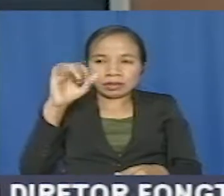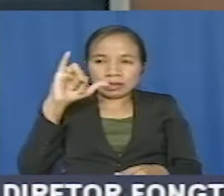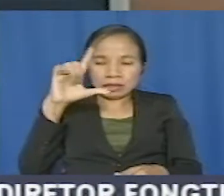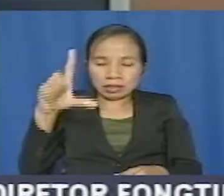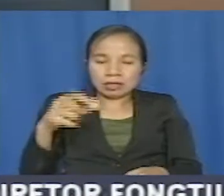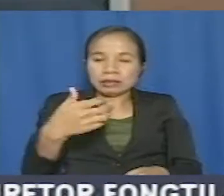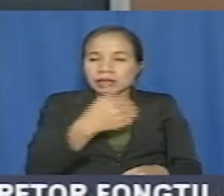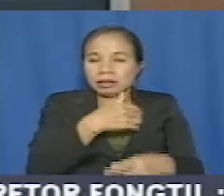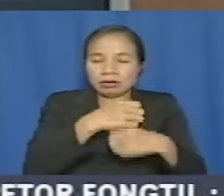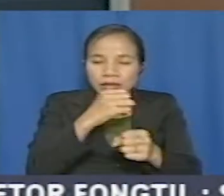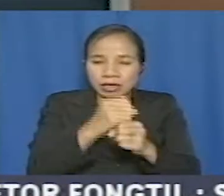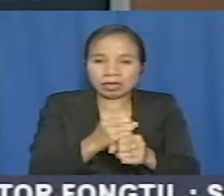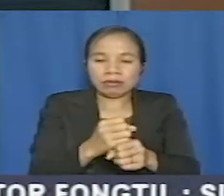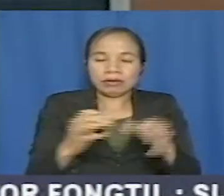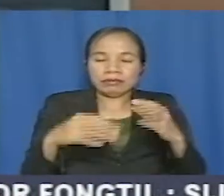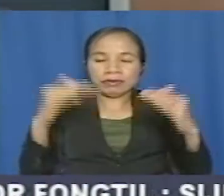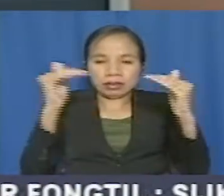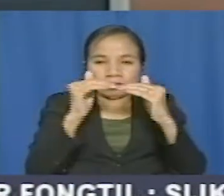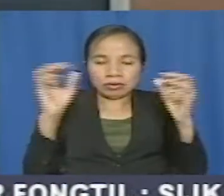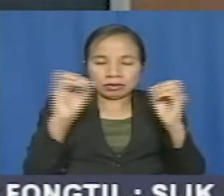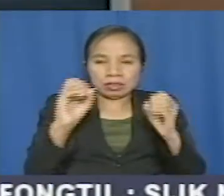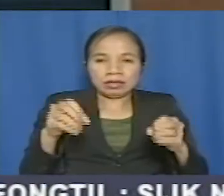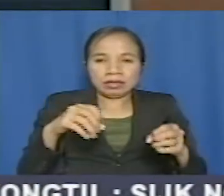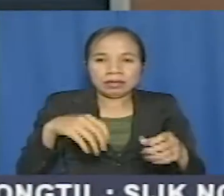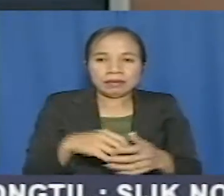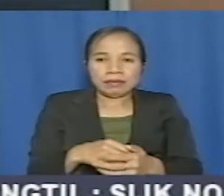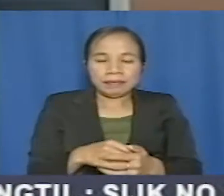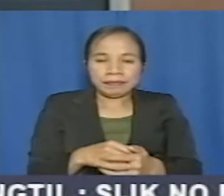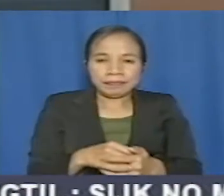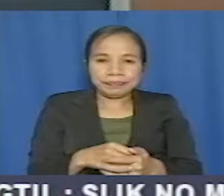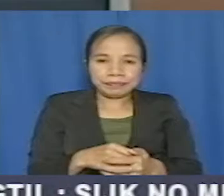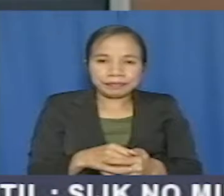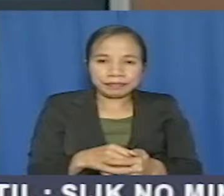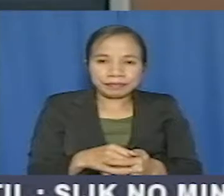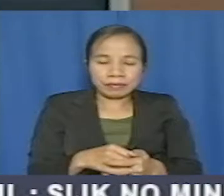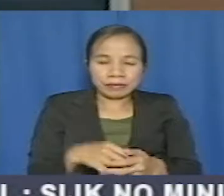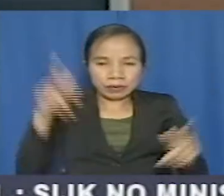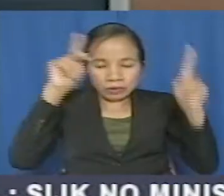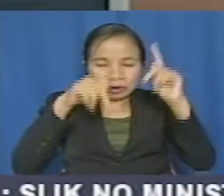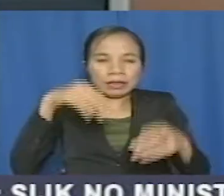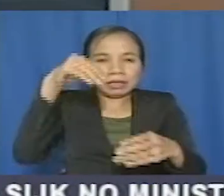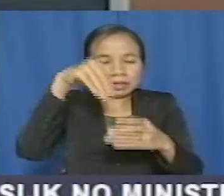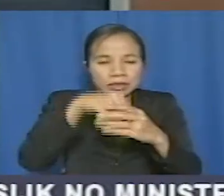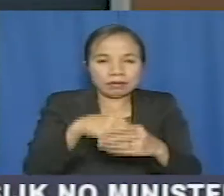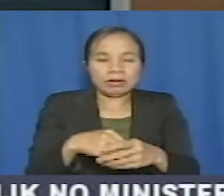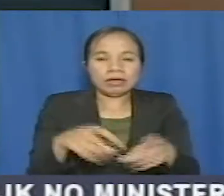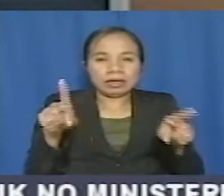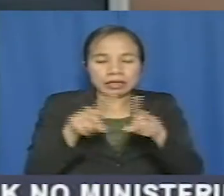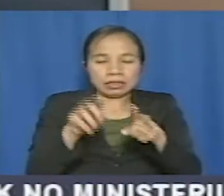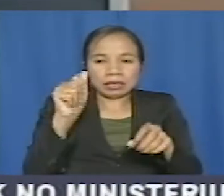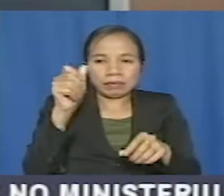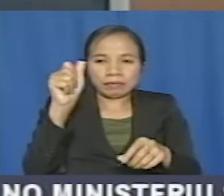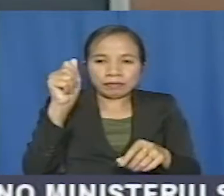lá, assunto ida, né? Tamba tinha no processo judicial, depois aportil lança selo fali, ida, né? Label, tamba